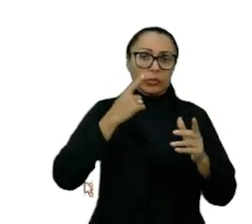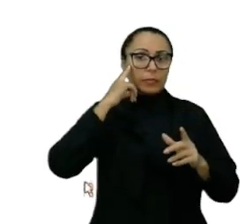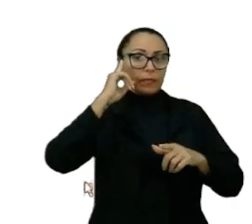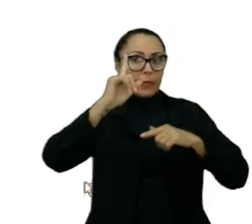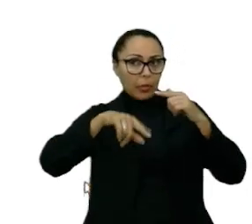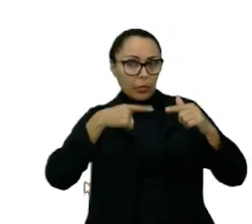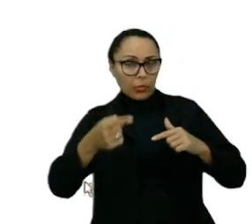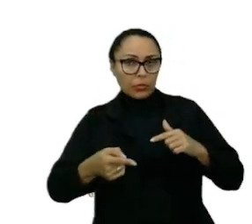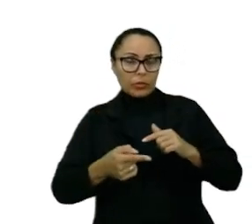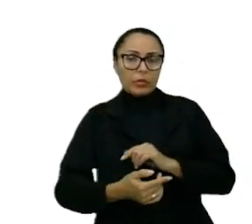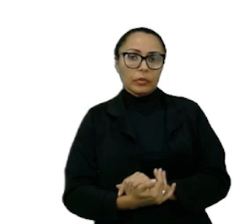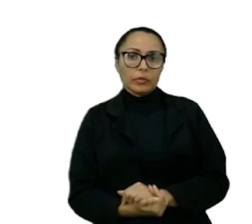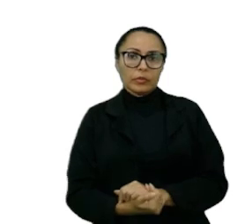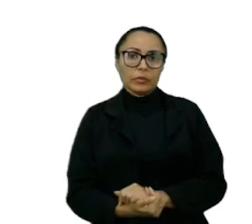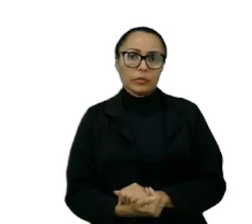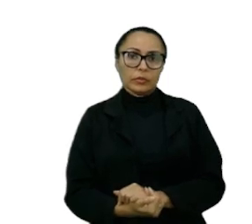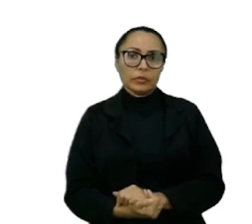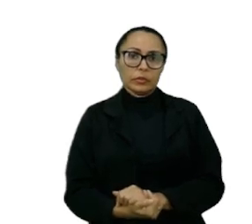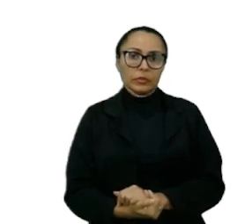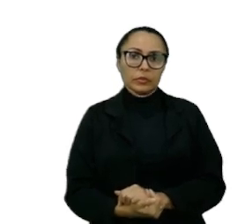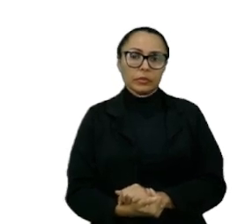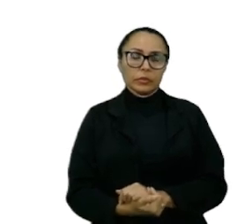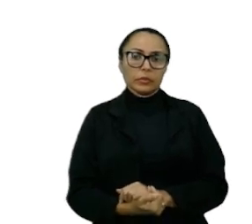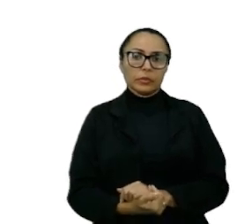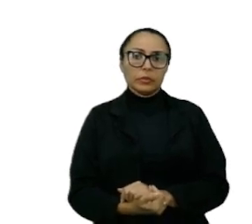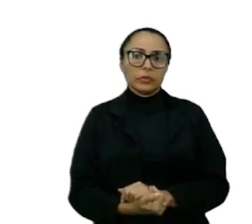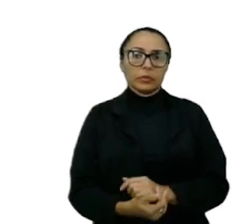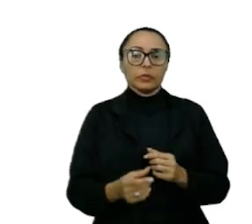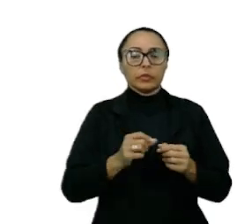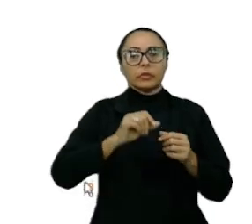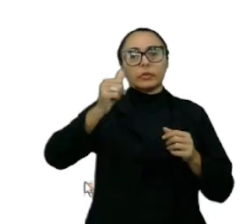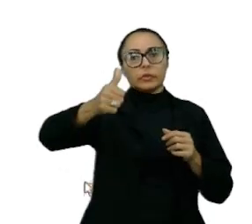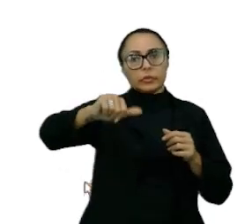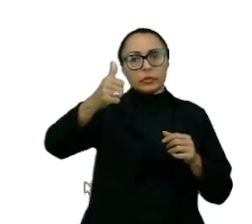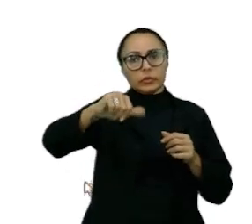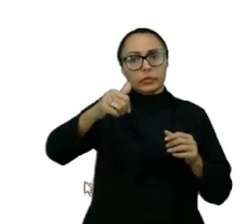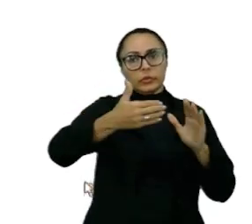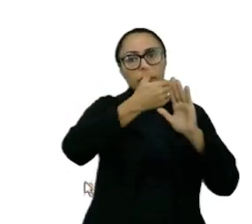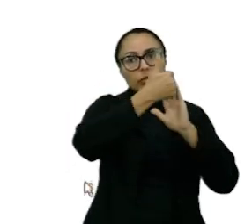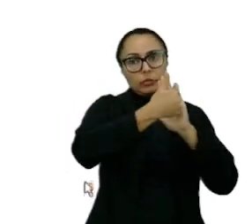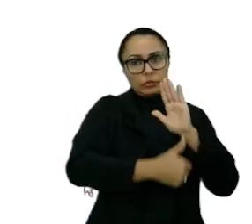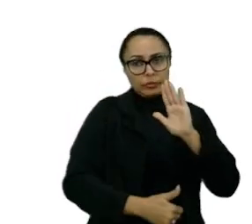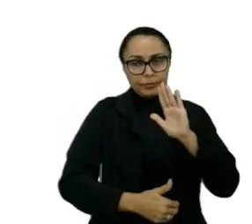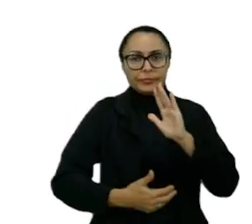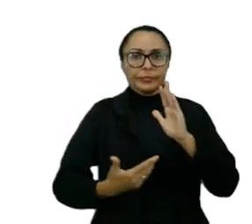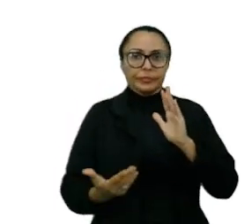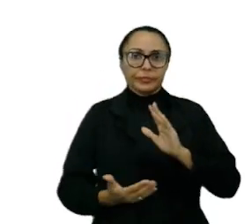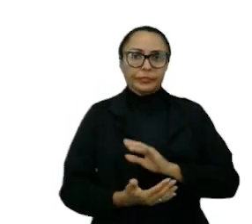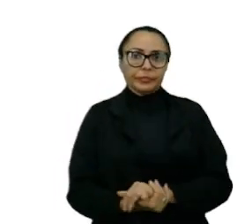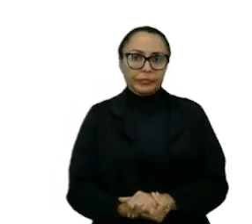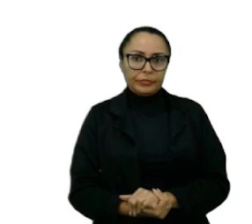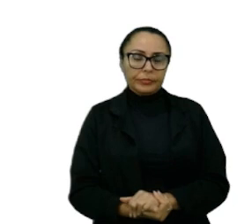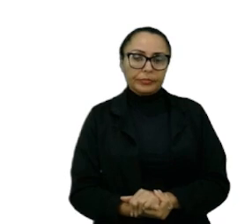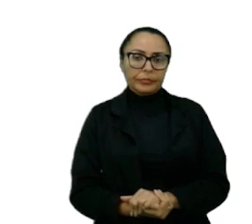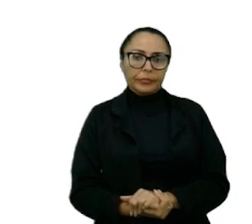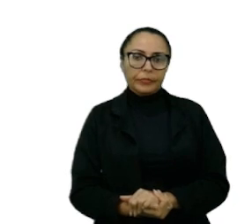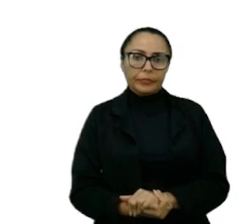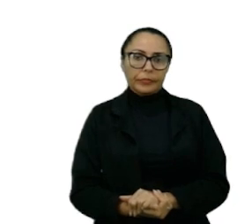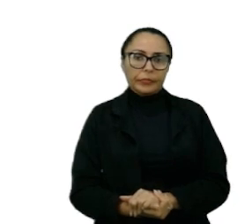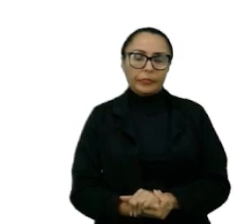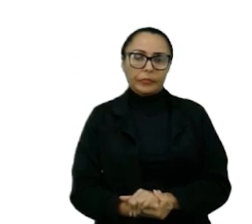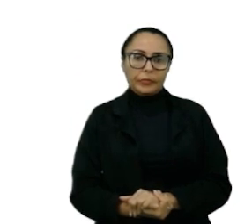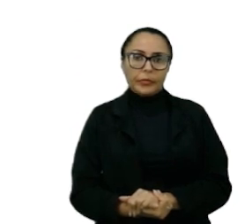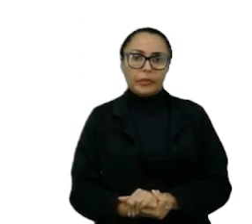depois se faz a análise de documentação, que são levantamentos dos processos.